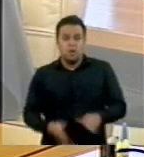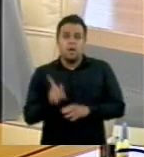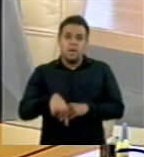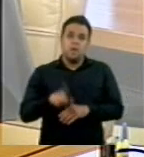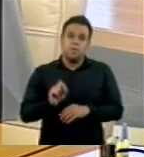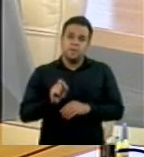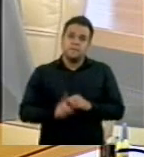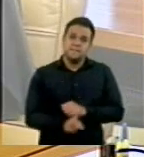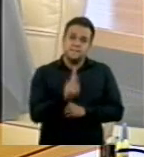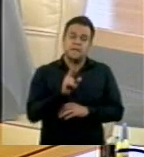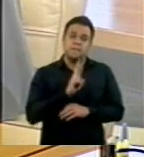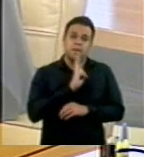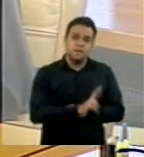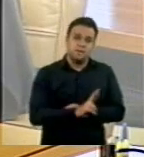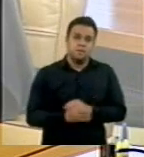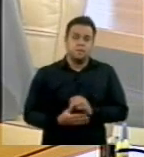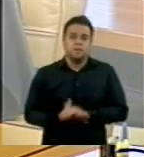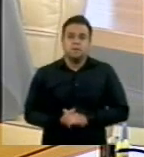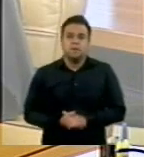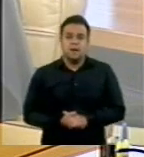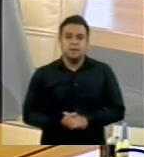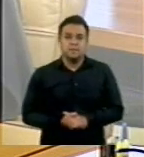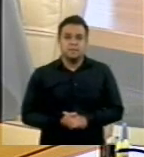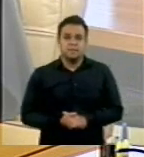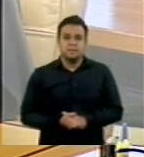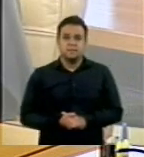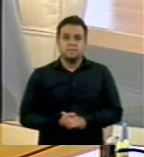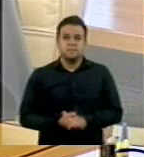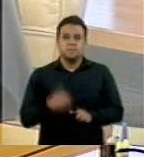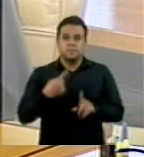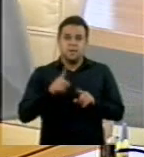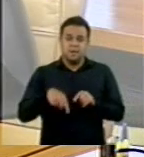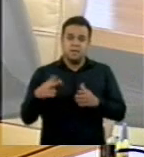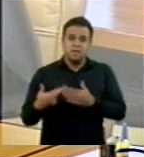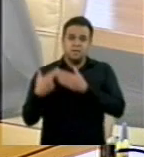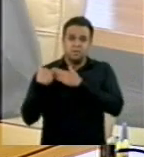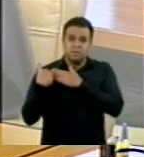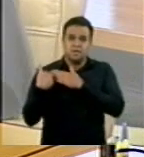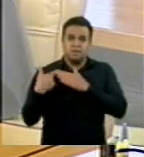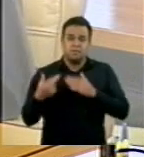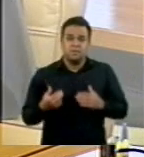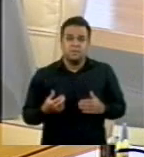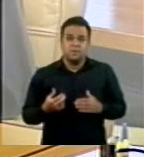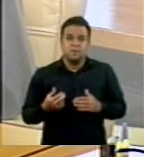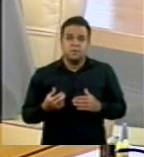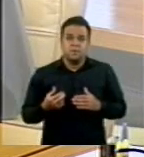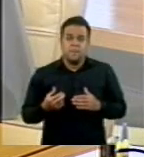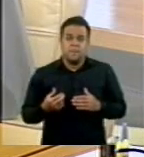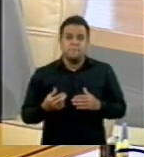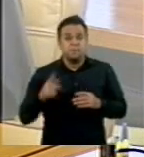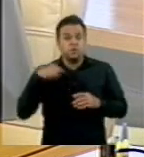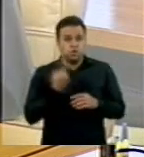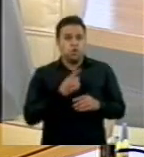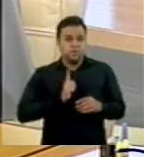Somos sempre essa resposta, pois somos responsáveis por ela, somos, pois, essa